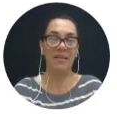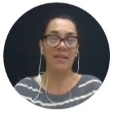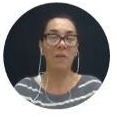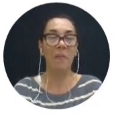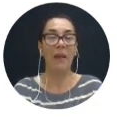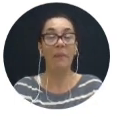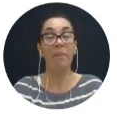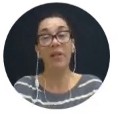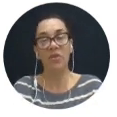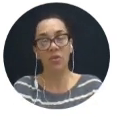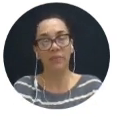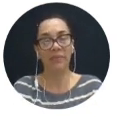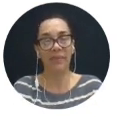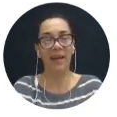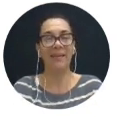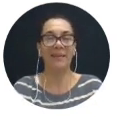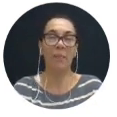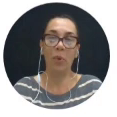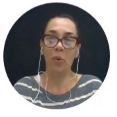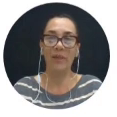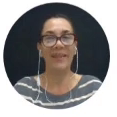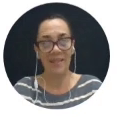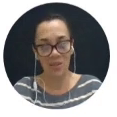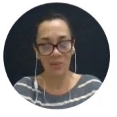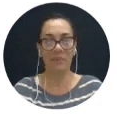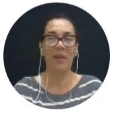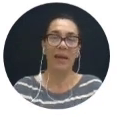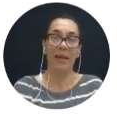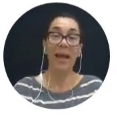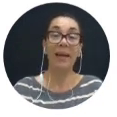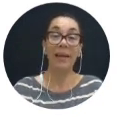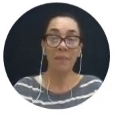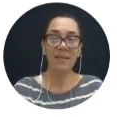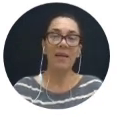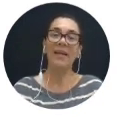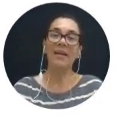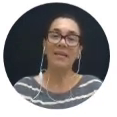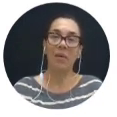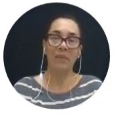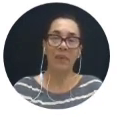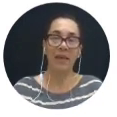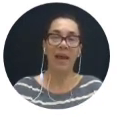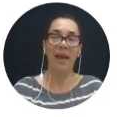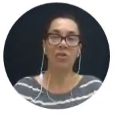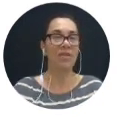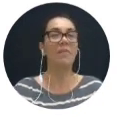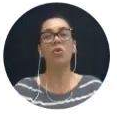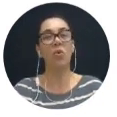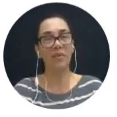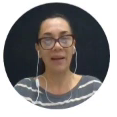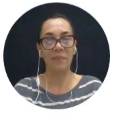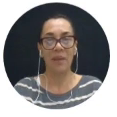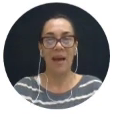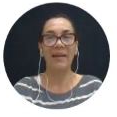essa expressão, e por isso, né? Então, por isso. E a hipersegmentação, que é